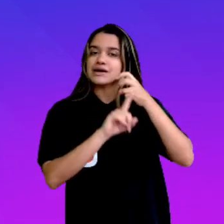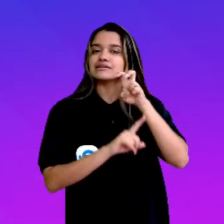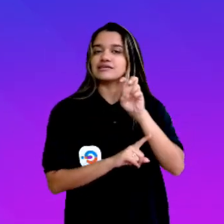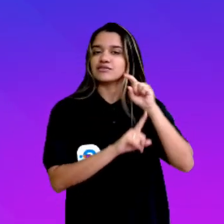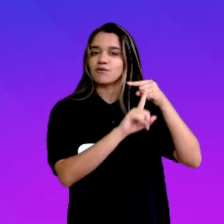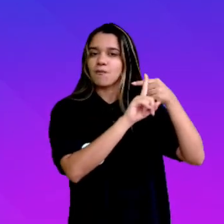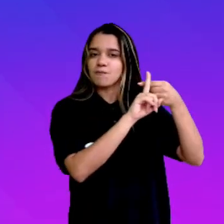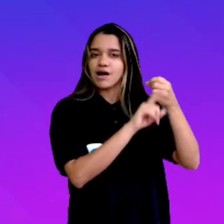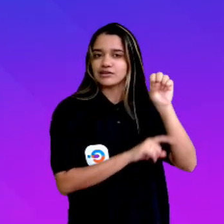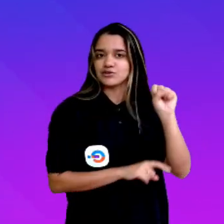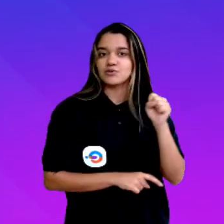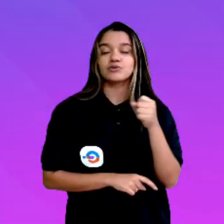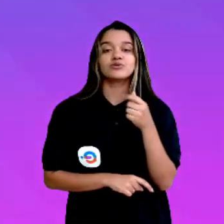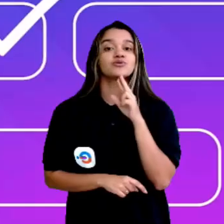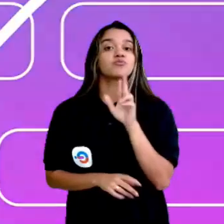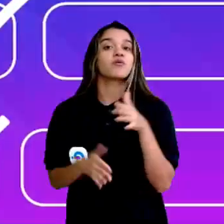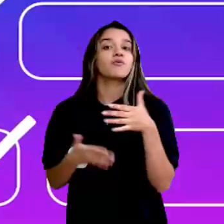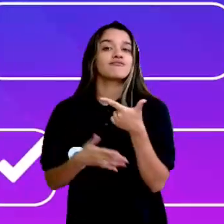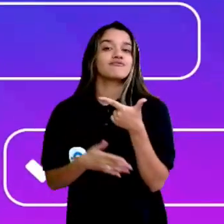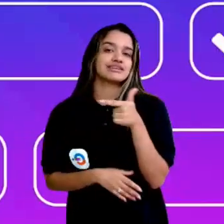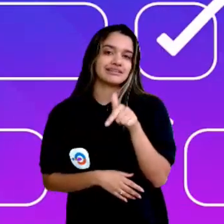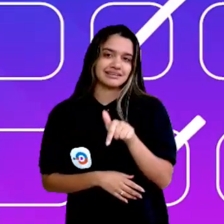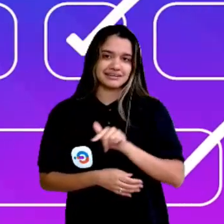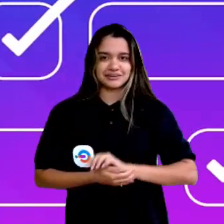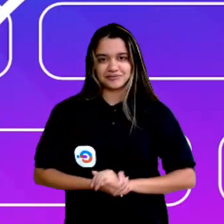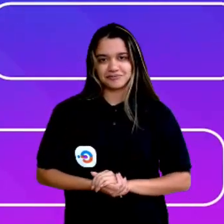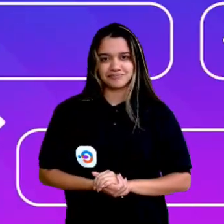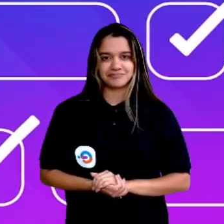igual a 27 metros.